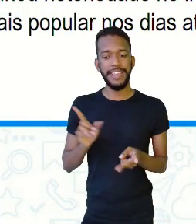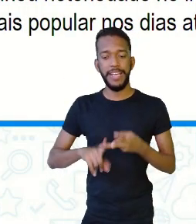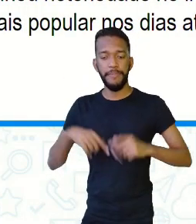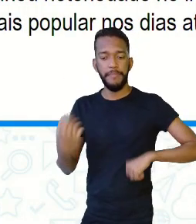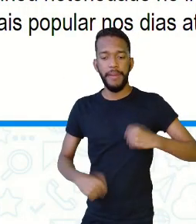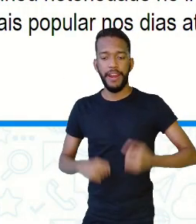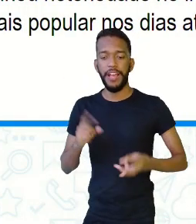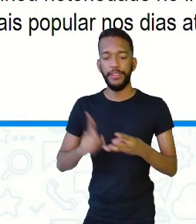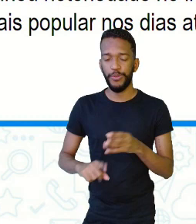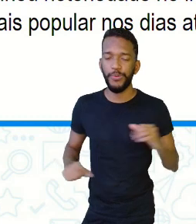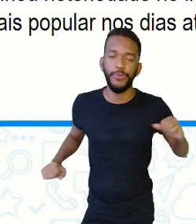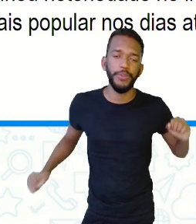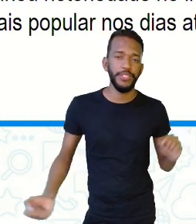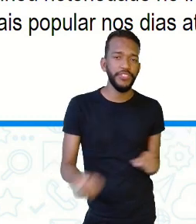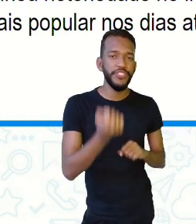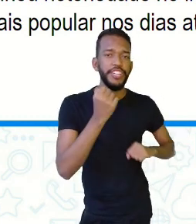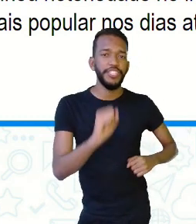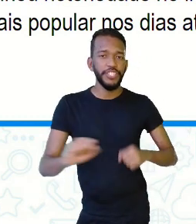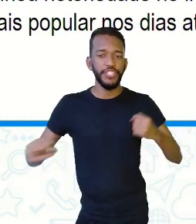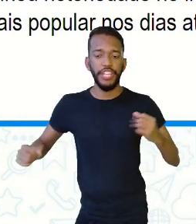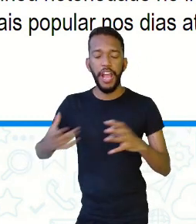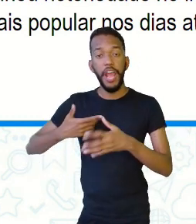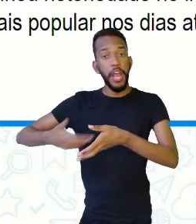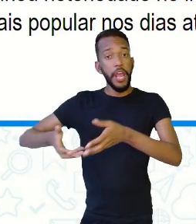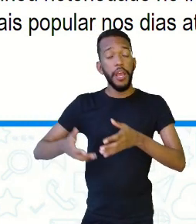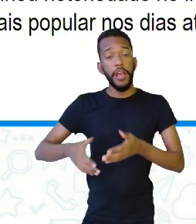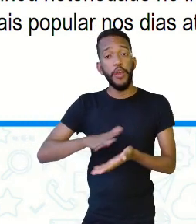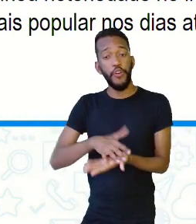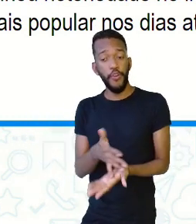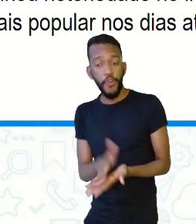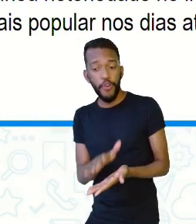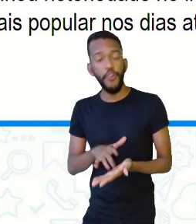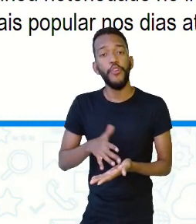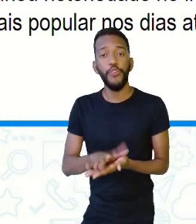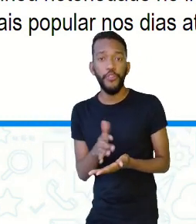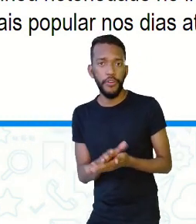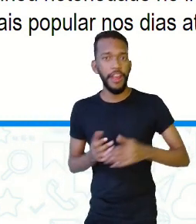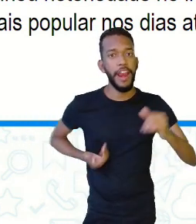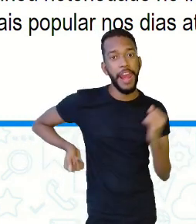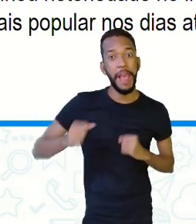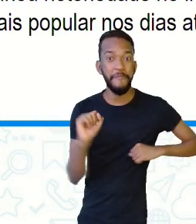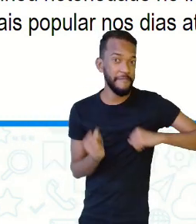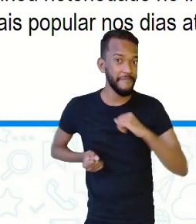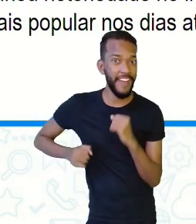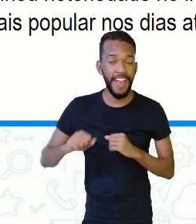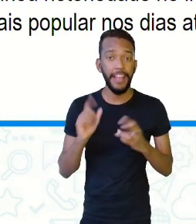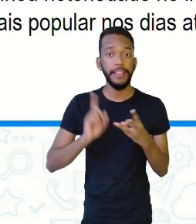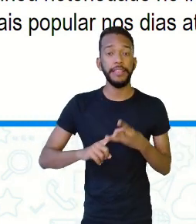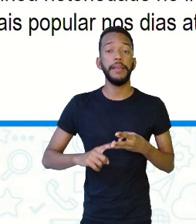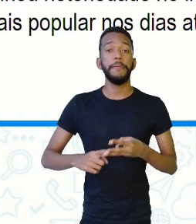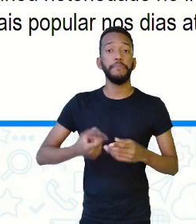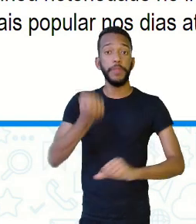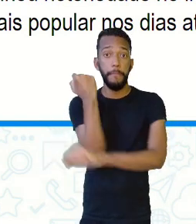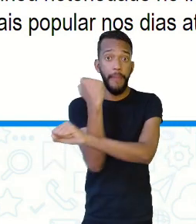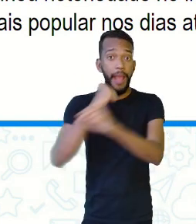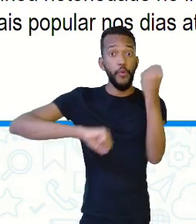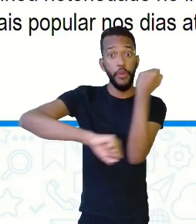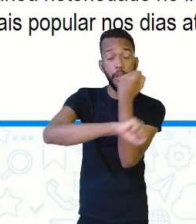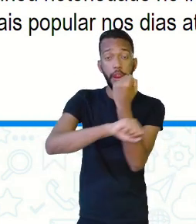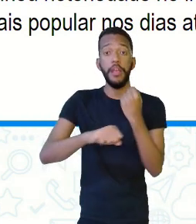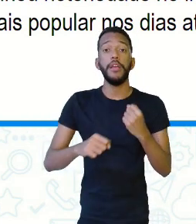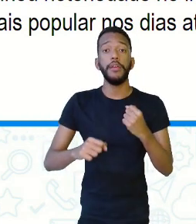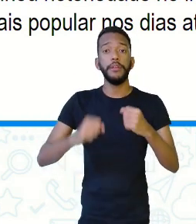o ijexá, coco, o jongo, carimbó, lambada, maxixe, o maculelê,